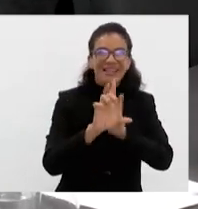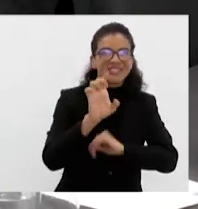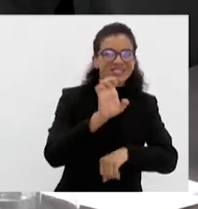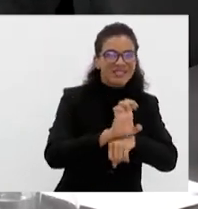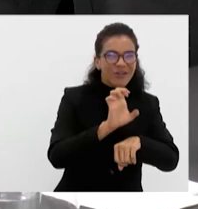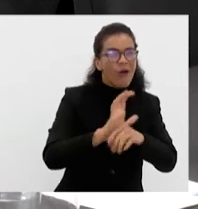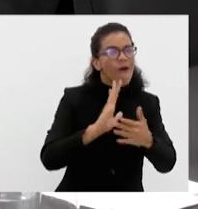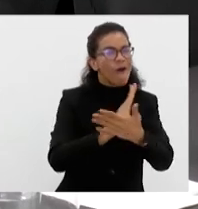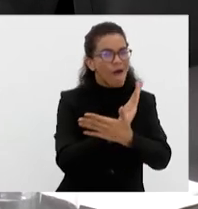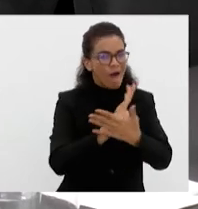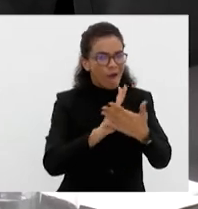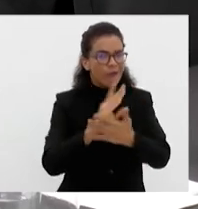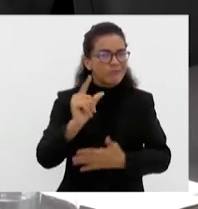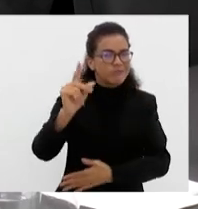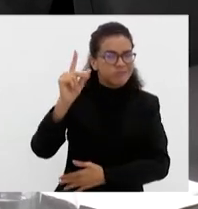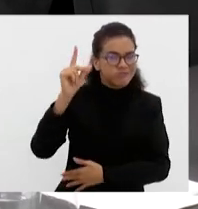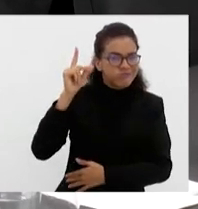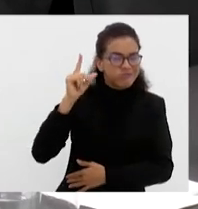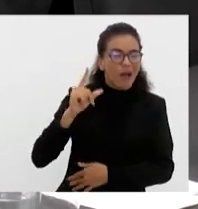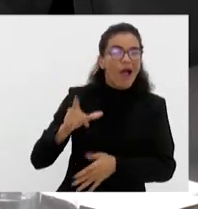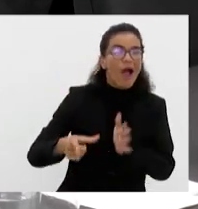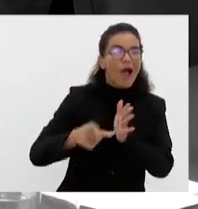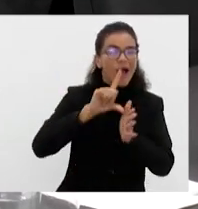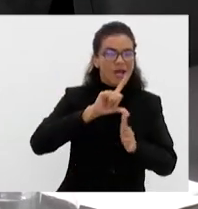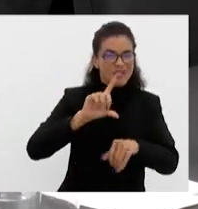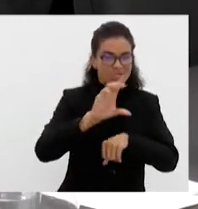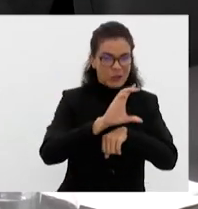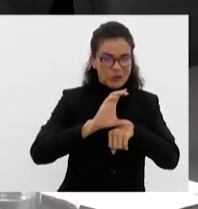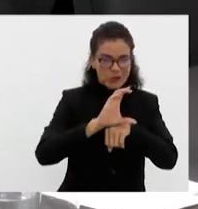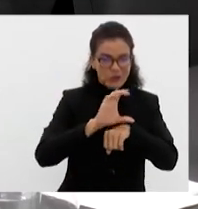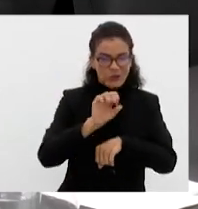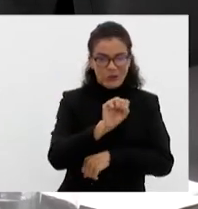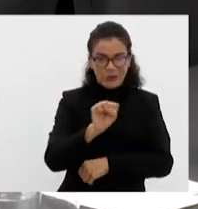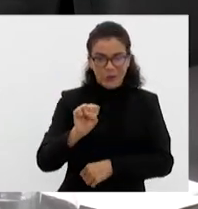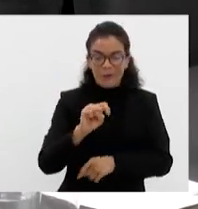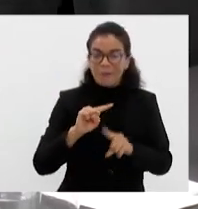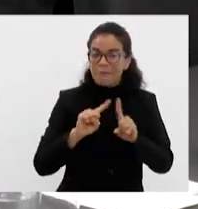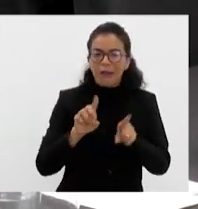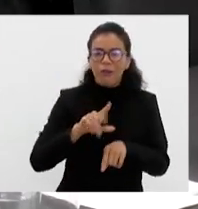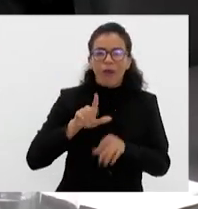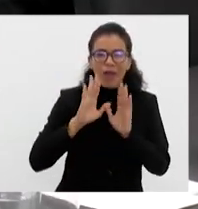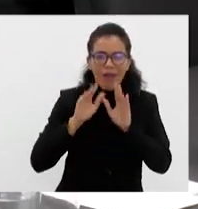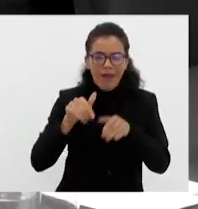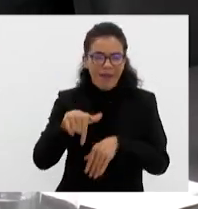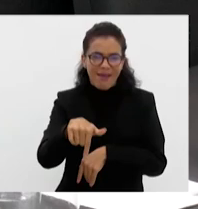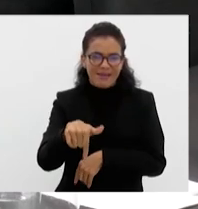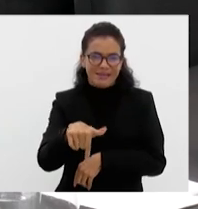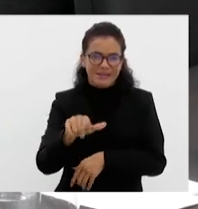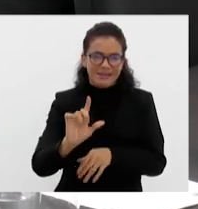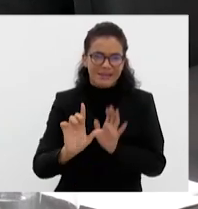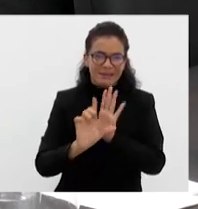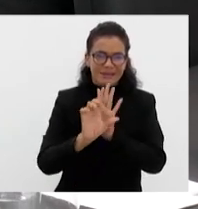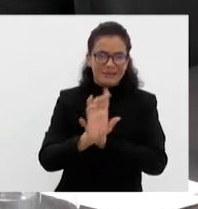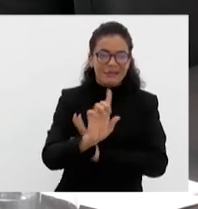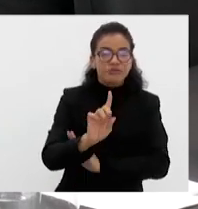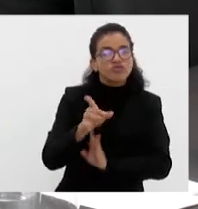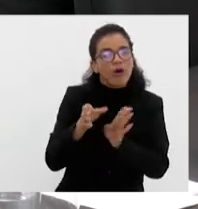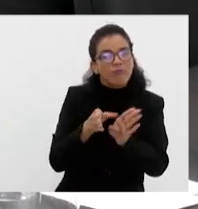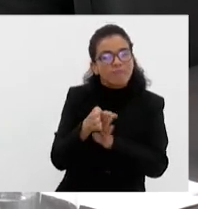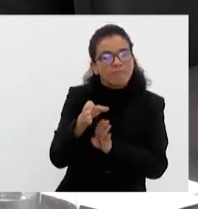leis estaduais anteriores à própria Constituição de 88, mas que não é o caso. Na realidade, ele só está disciplinando